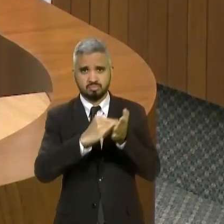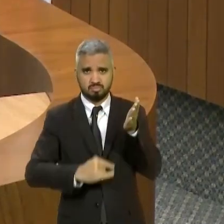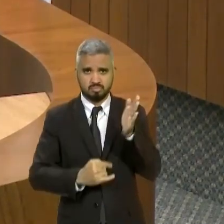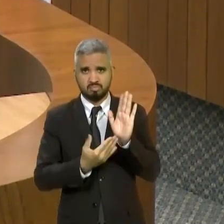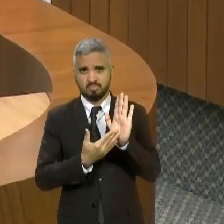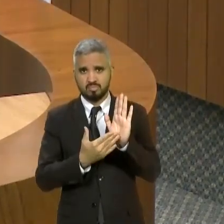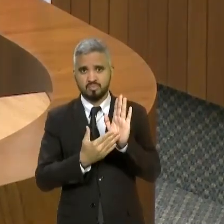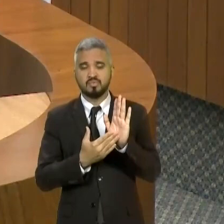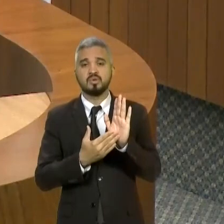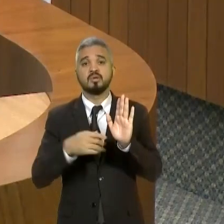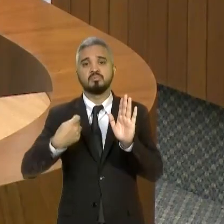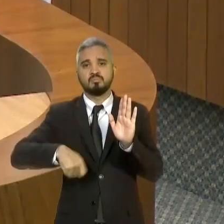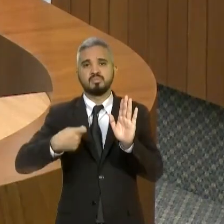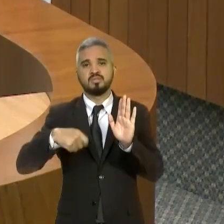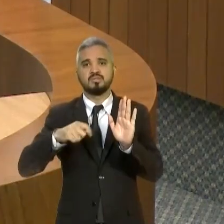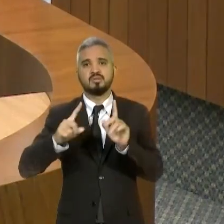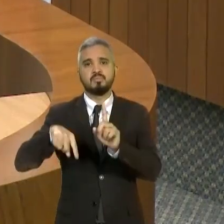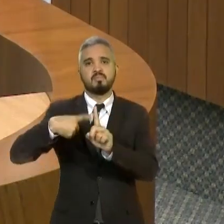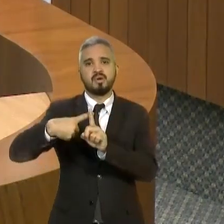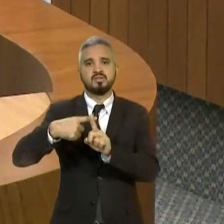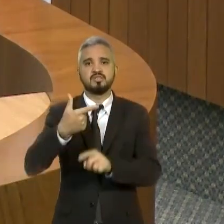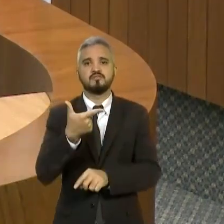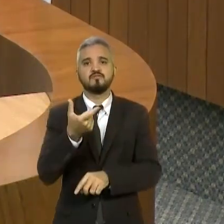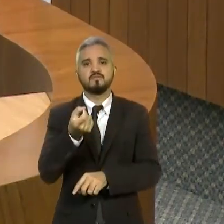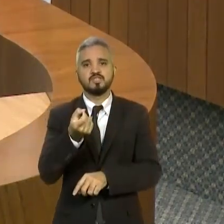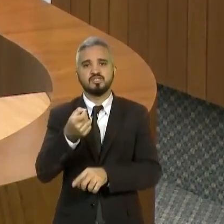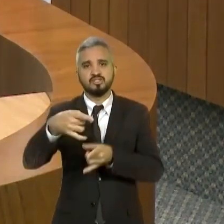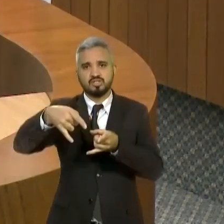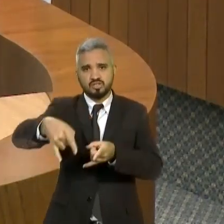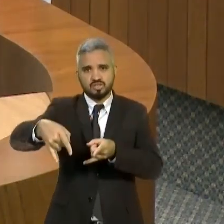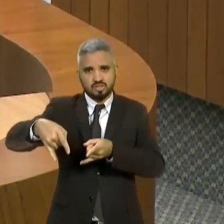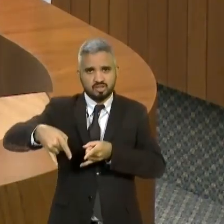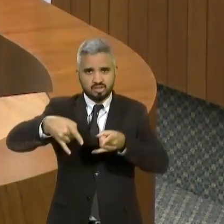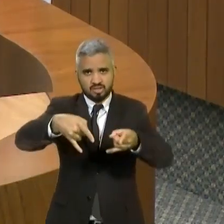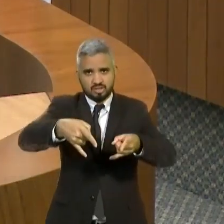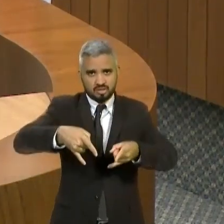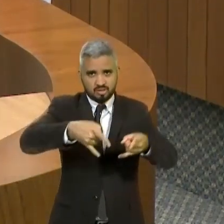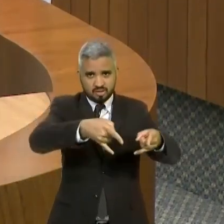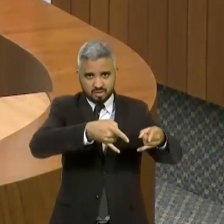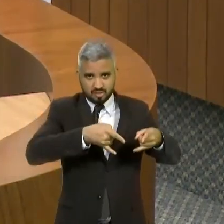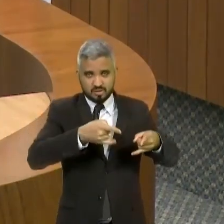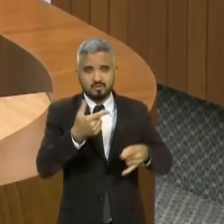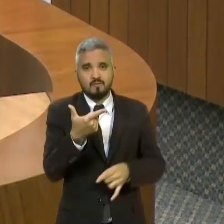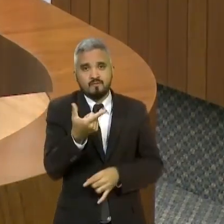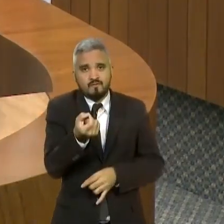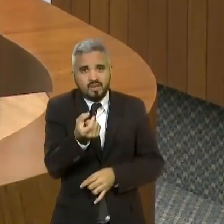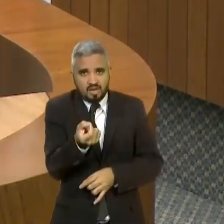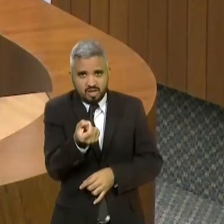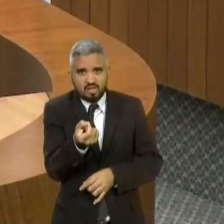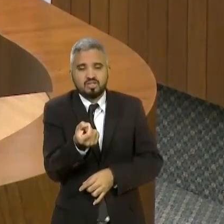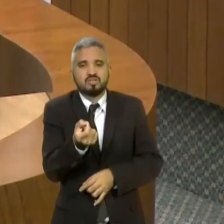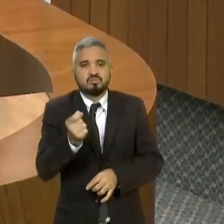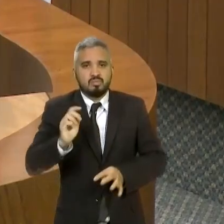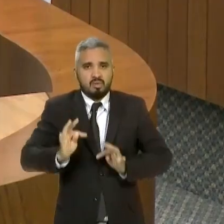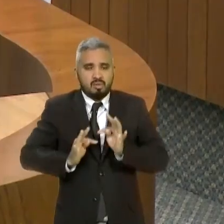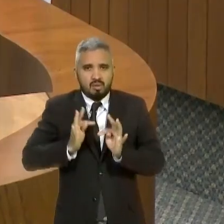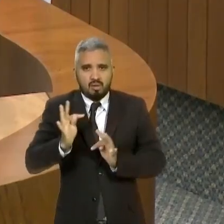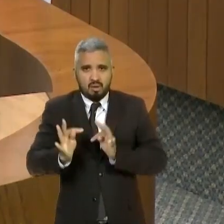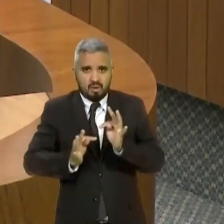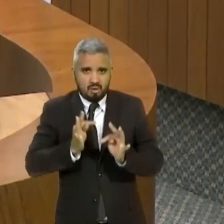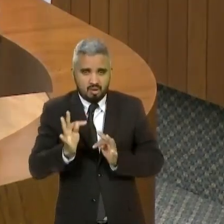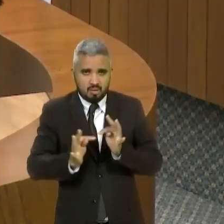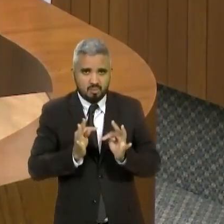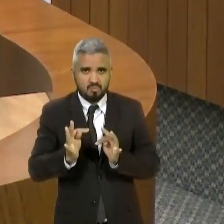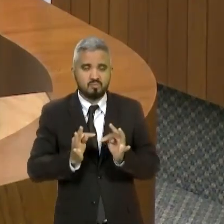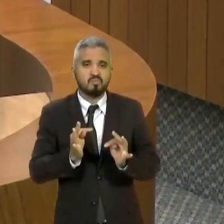pelo menos, 20 leitos, 20 centrais, 20 unidades de hemodiálise no